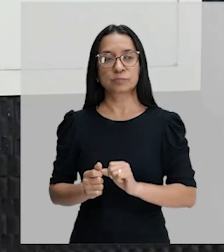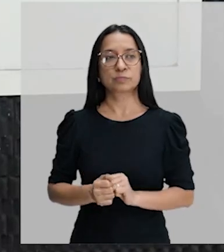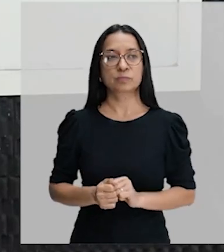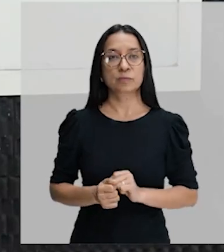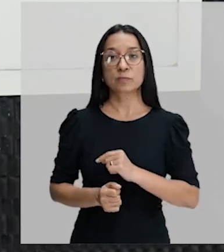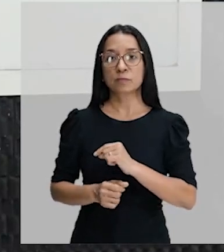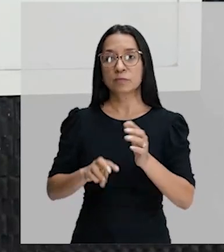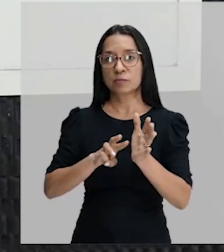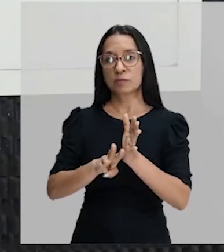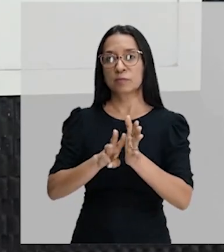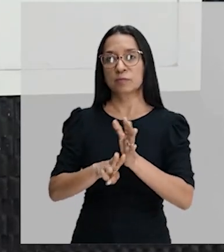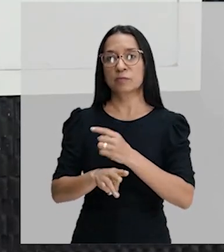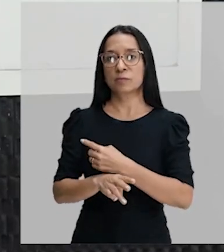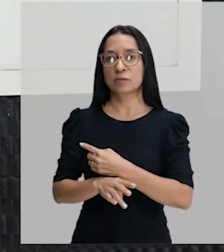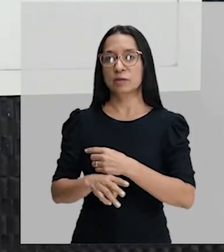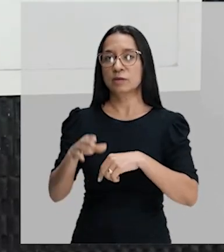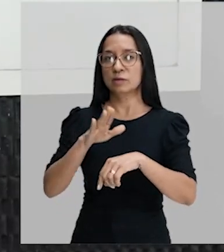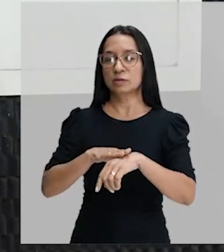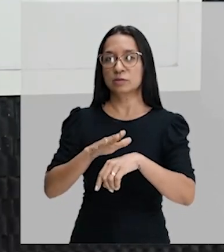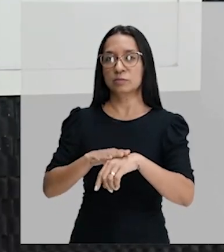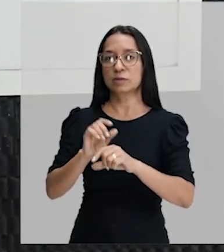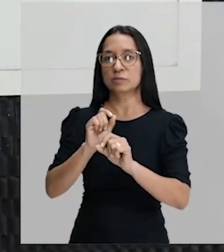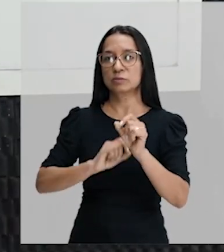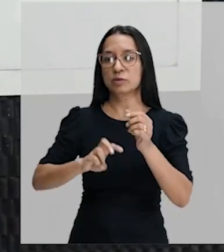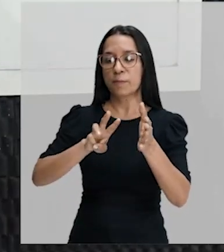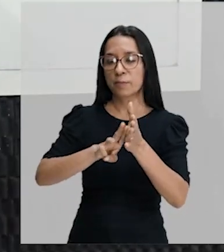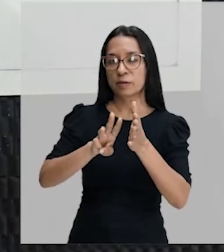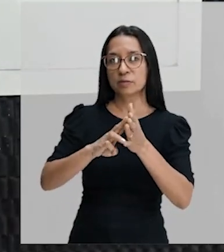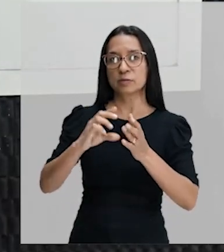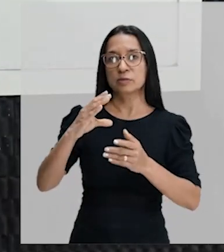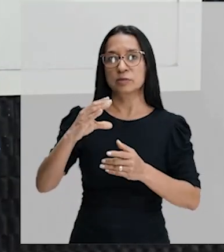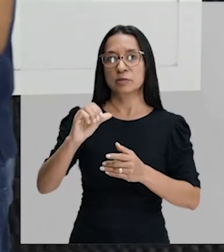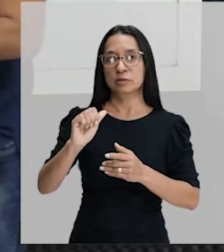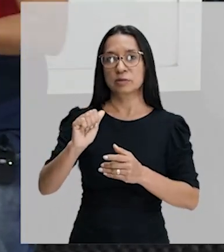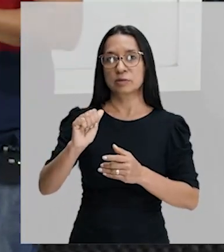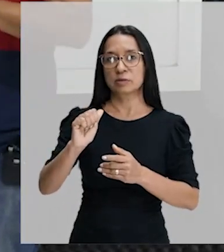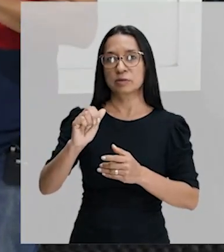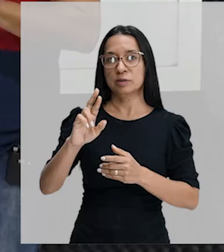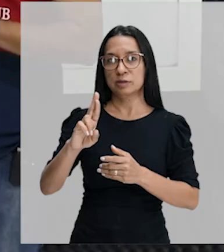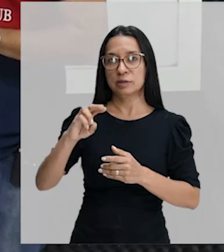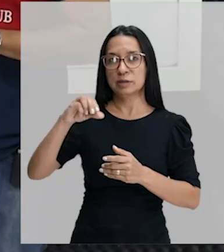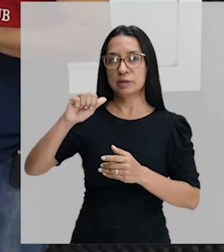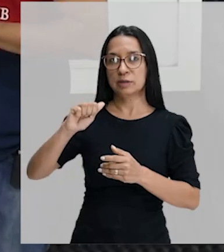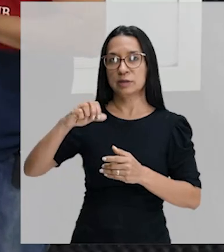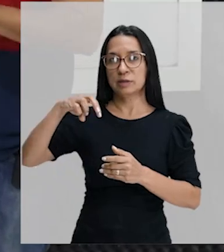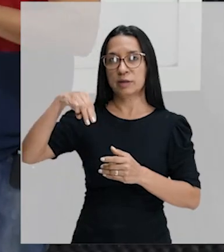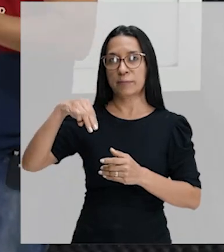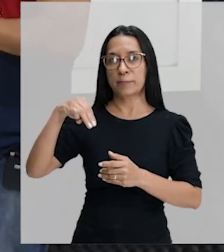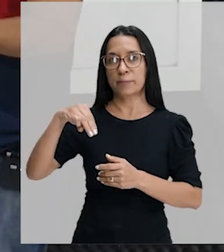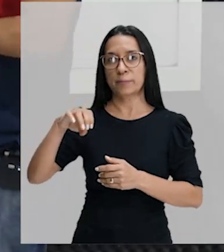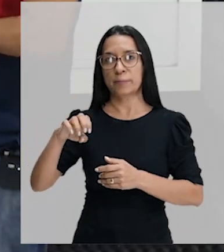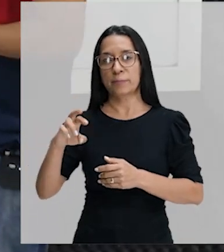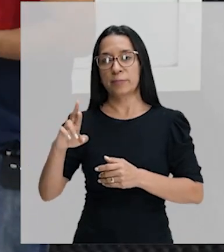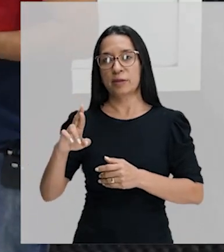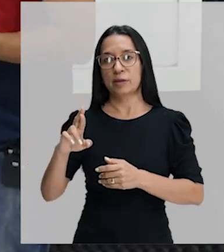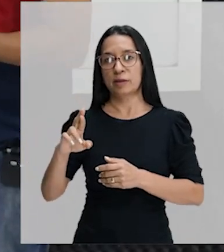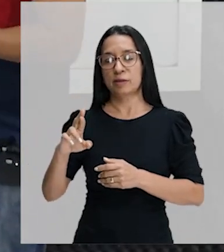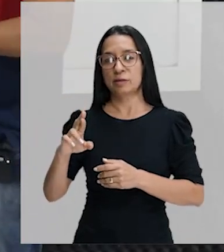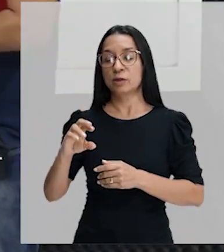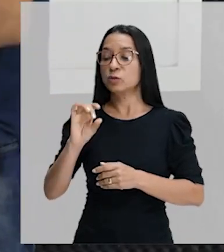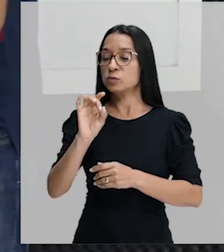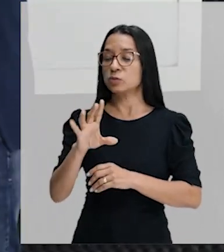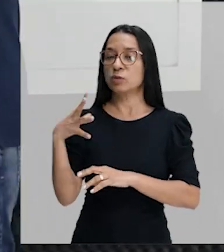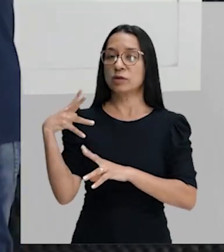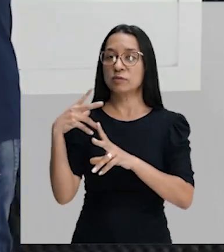esse método aí é chamado de método de Cramer. Então, só recapitulando qual é o procedimento,